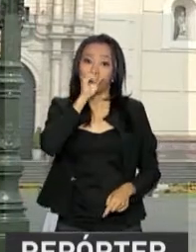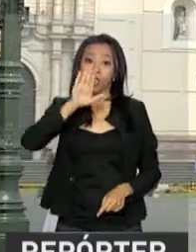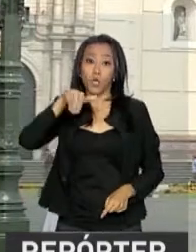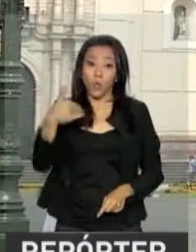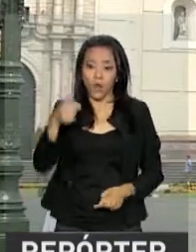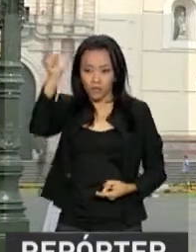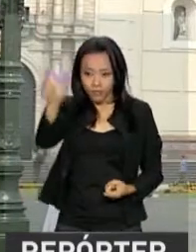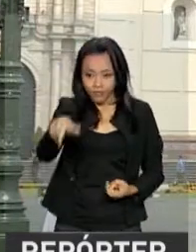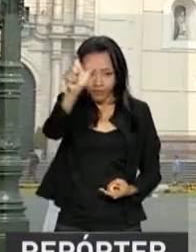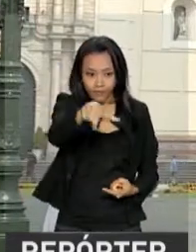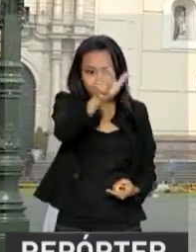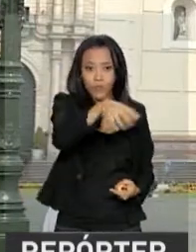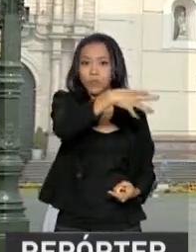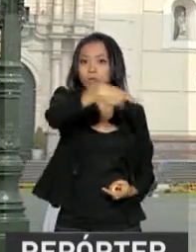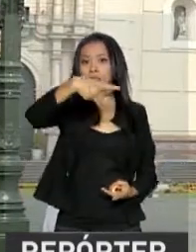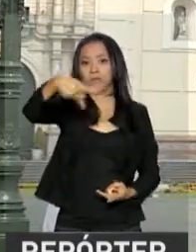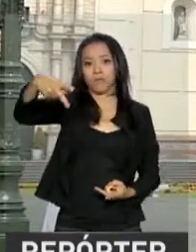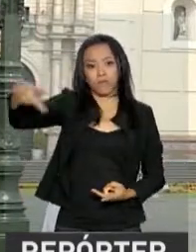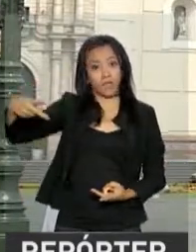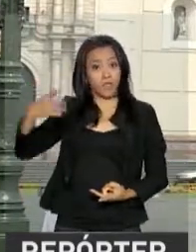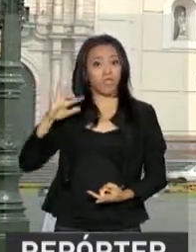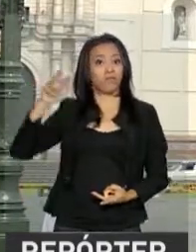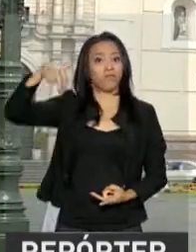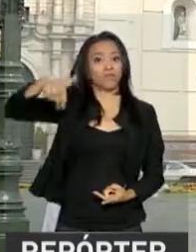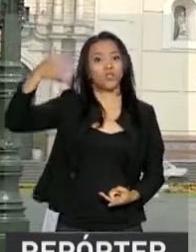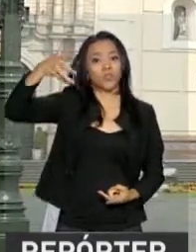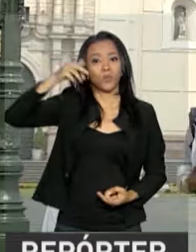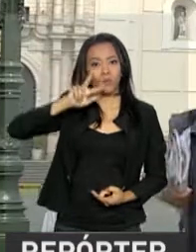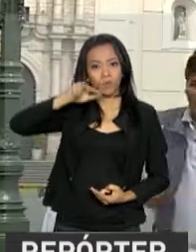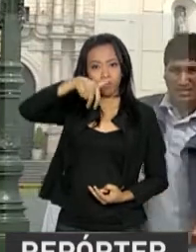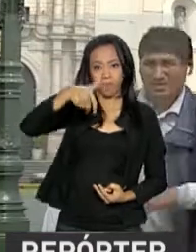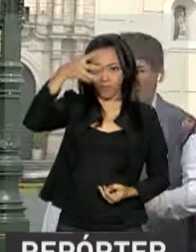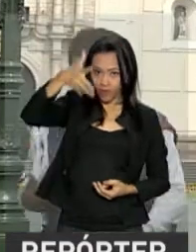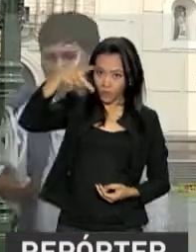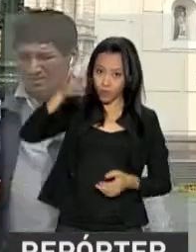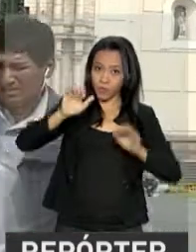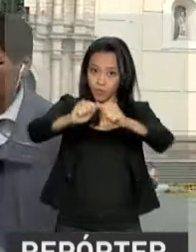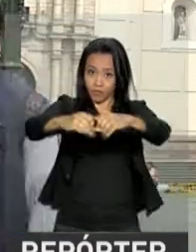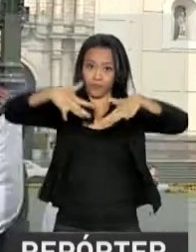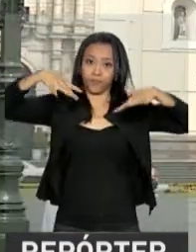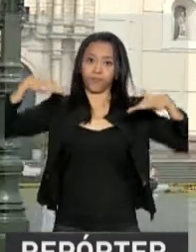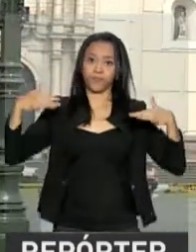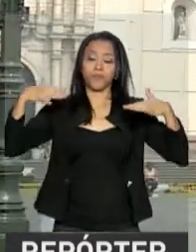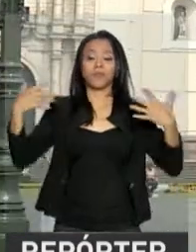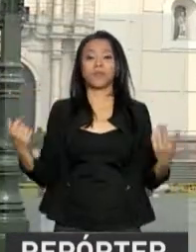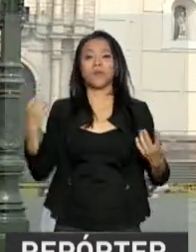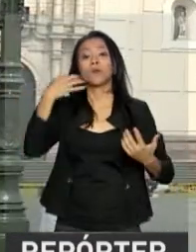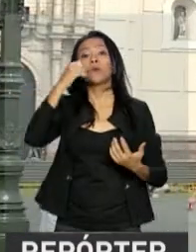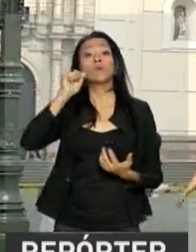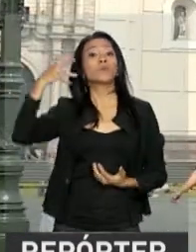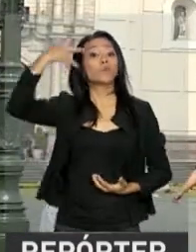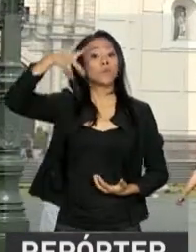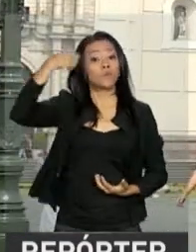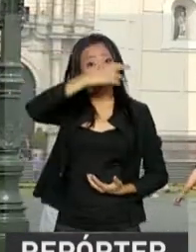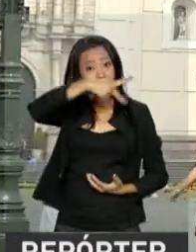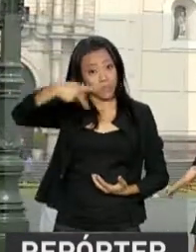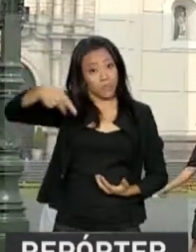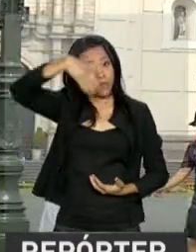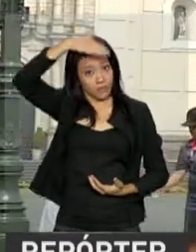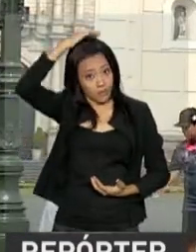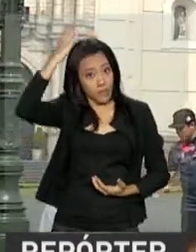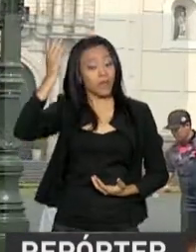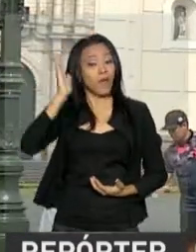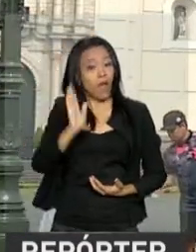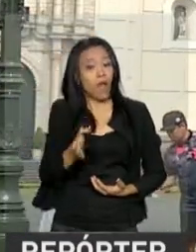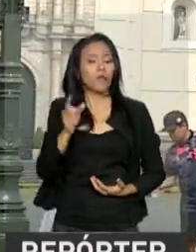chefes de estado e de governo discurso nas sessões plenárias o discurso do presidente michel temer está previsto